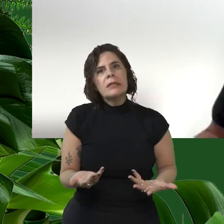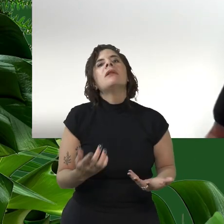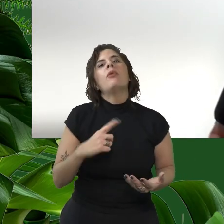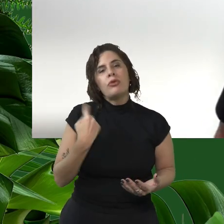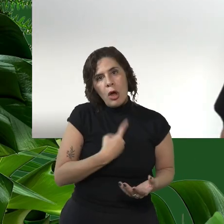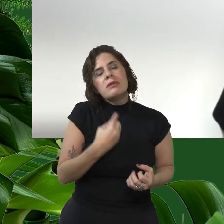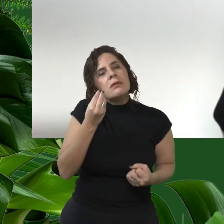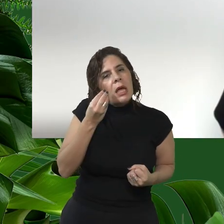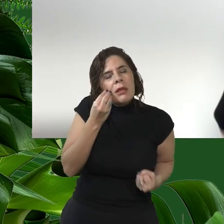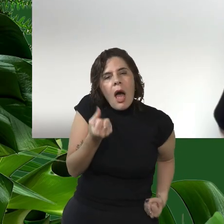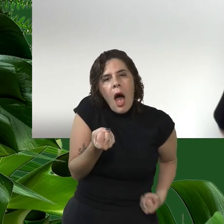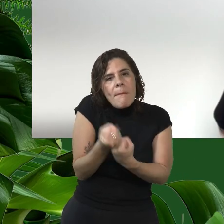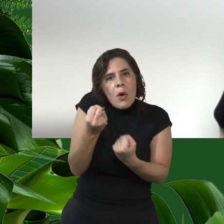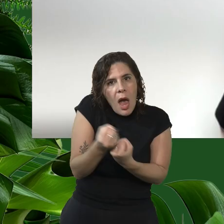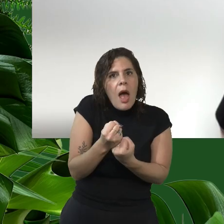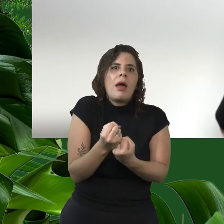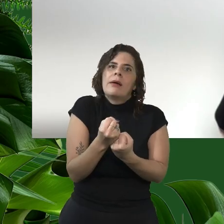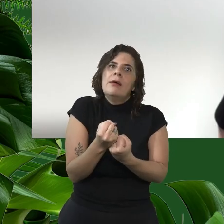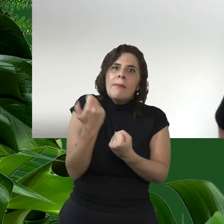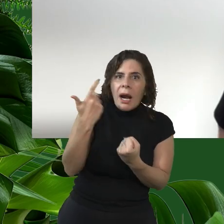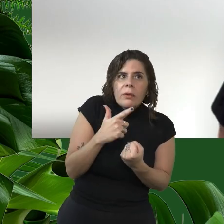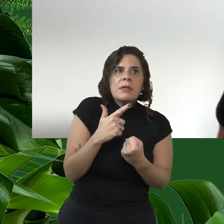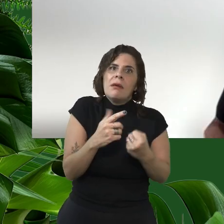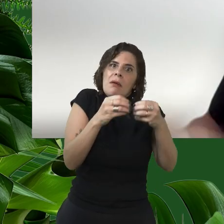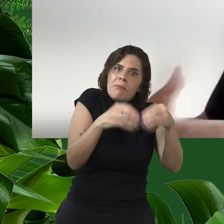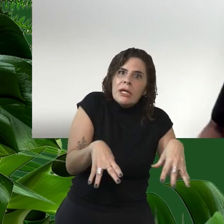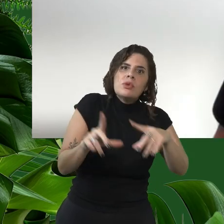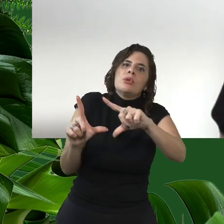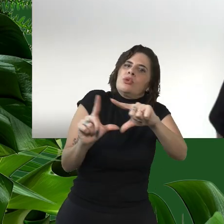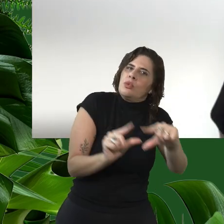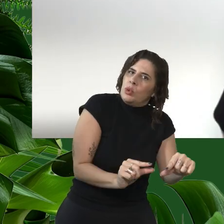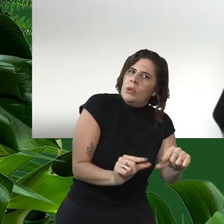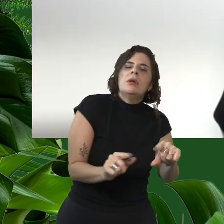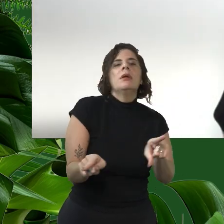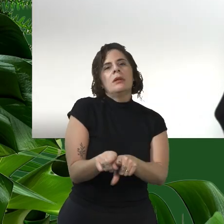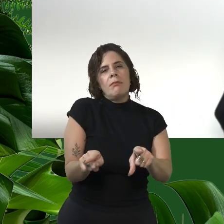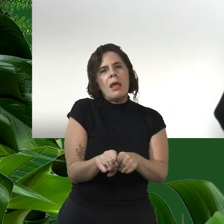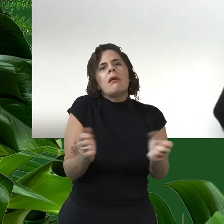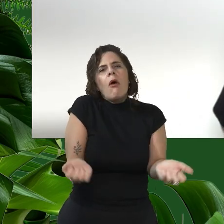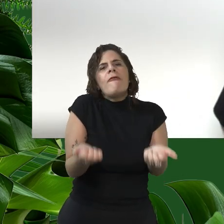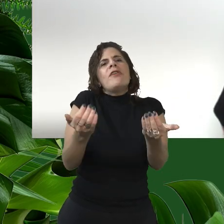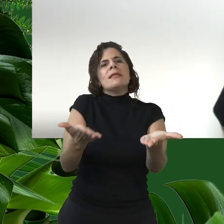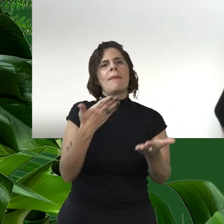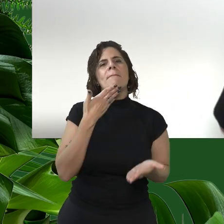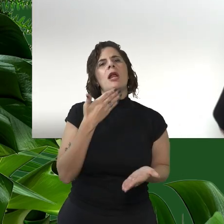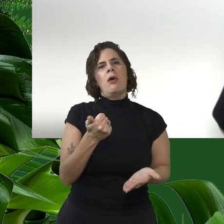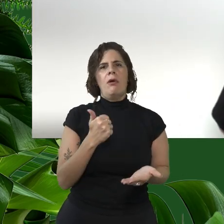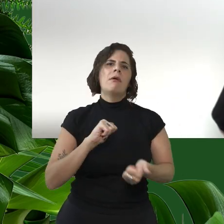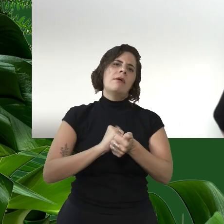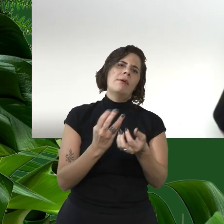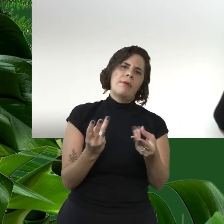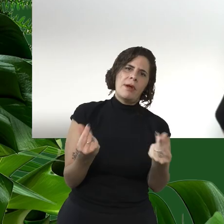ações para diminuir esses impactos e para gerar mais qualidade de vida para as pessoas. Temos os